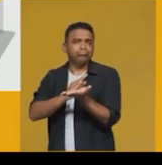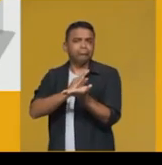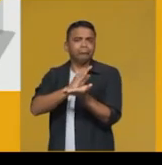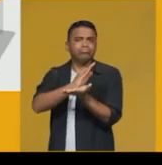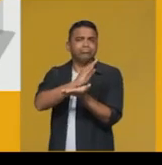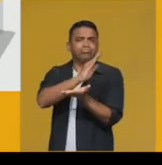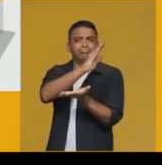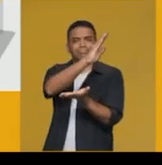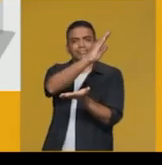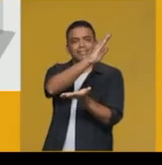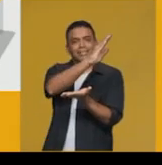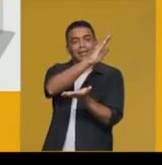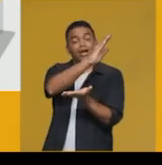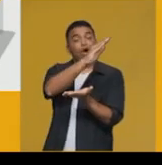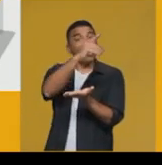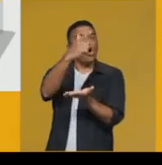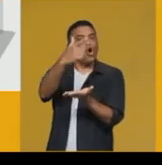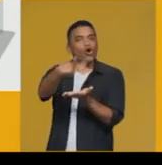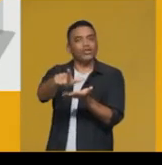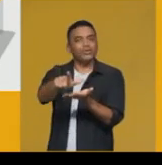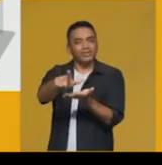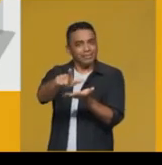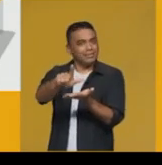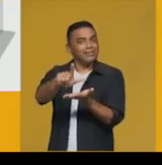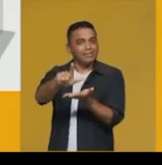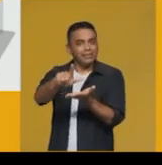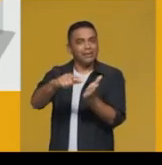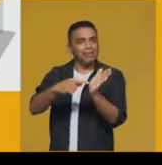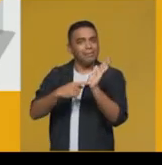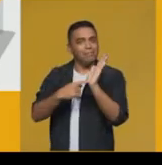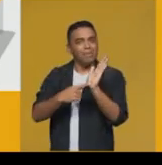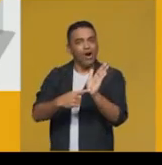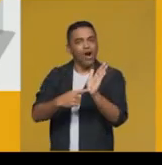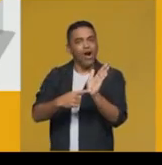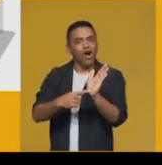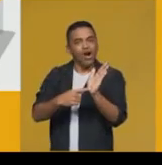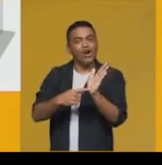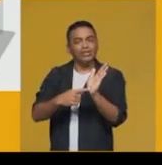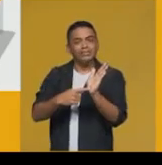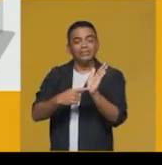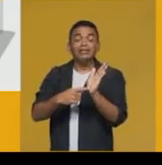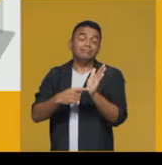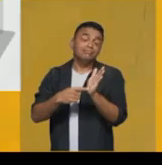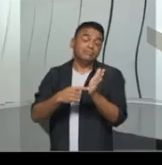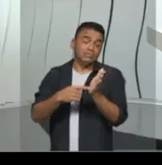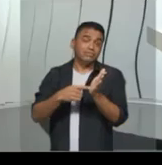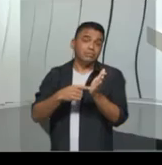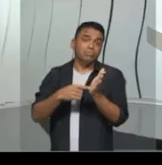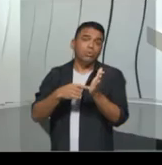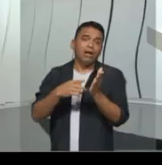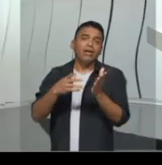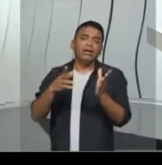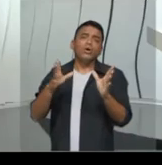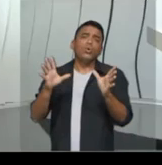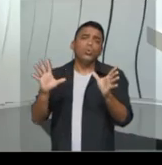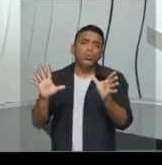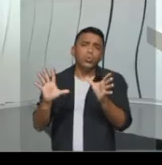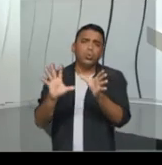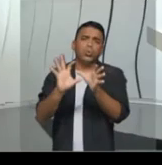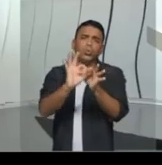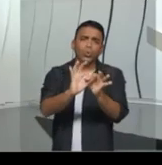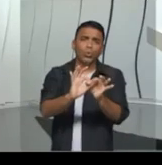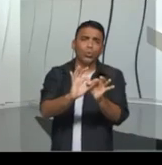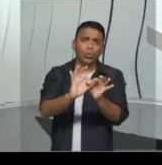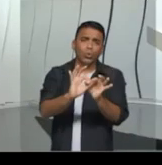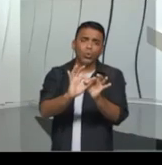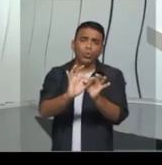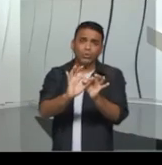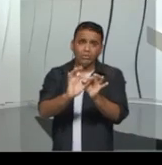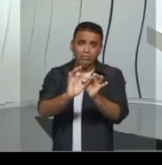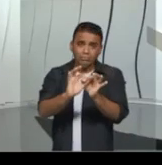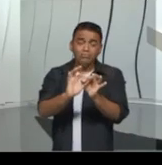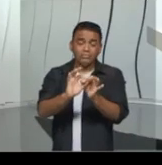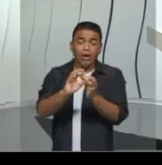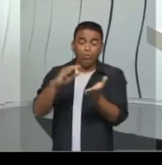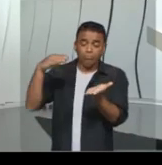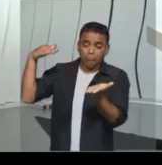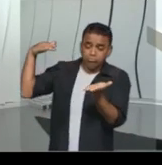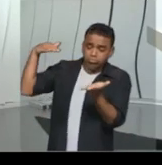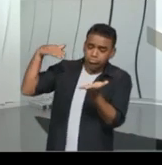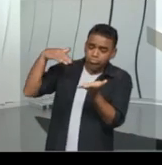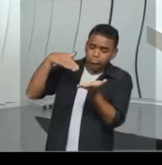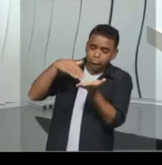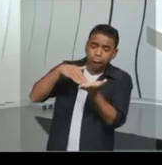outro plano que vai ser complementar do plano que continha o raio